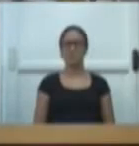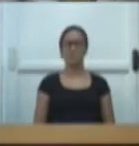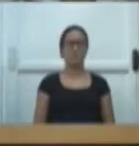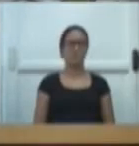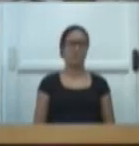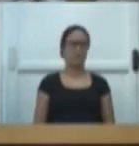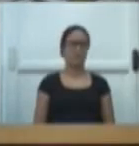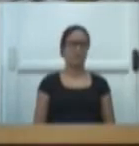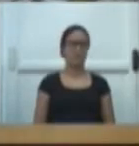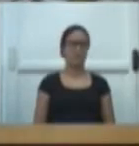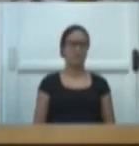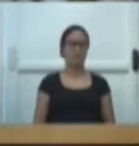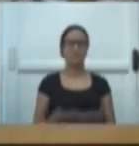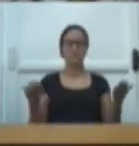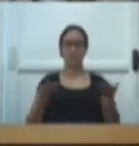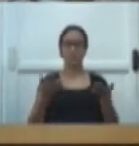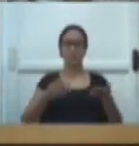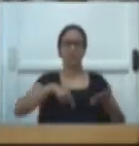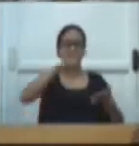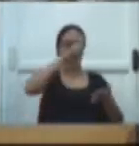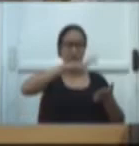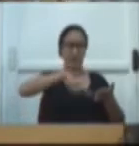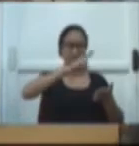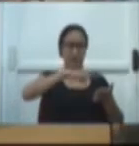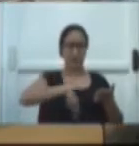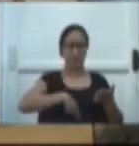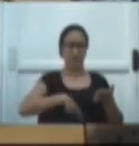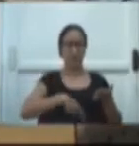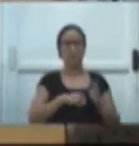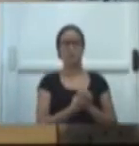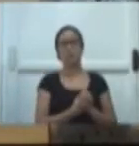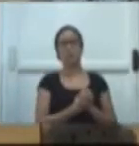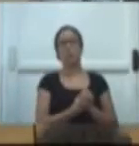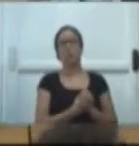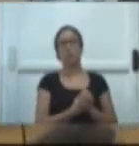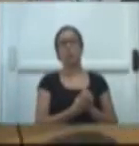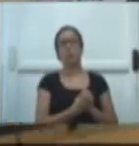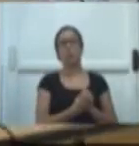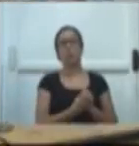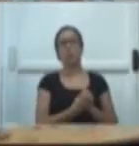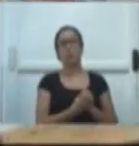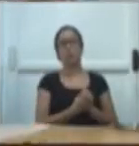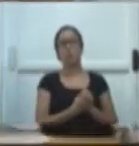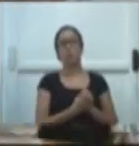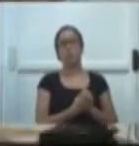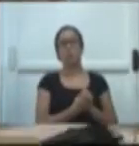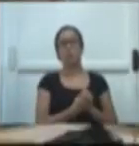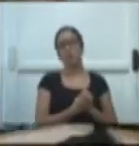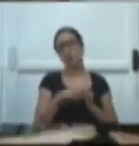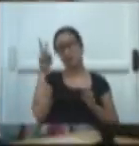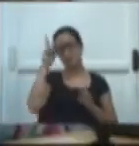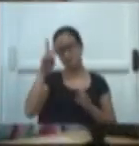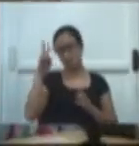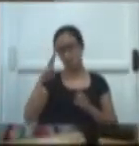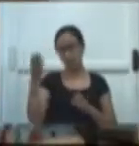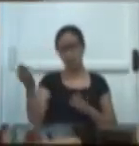Agora, eu farei a leitura de um breve currículo do homenageado e